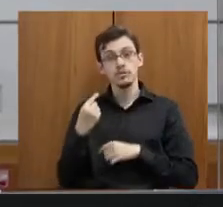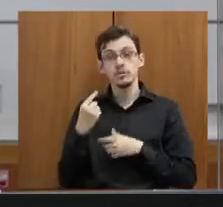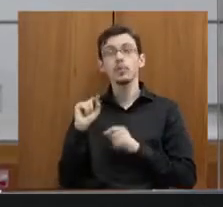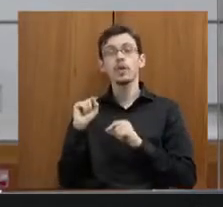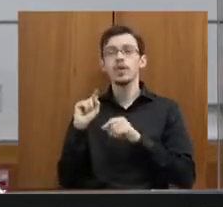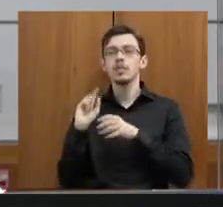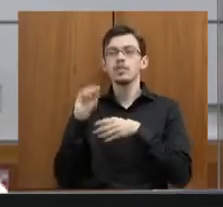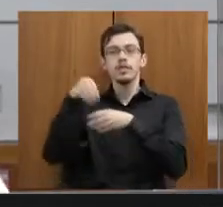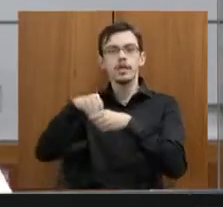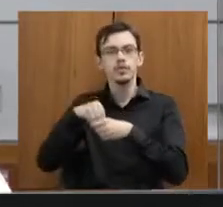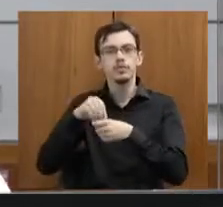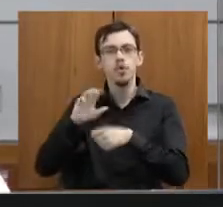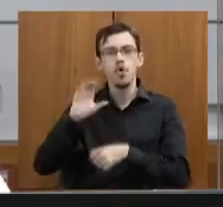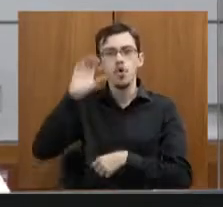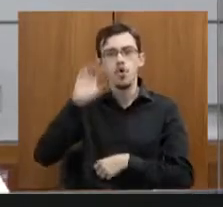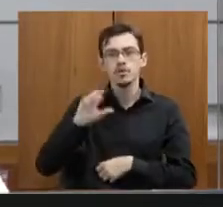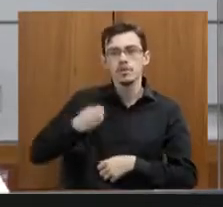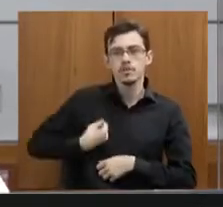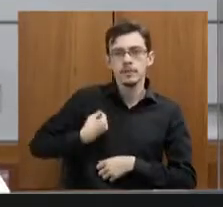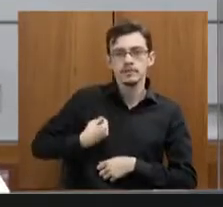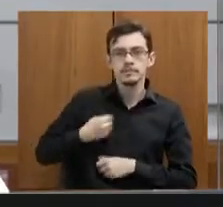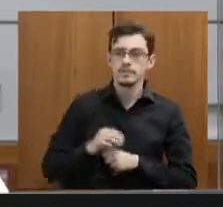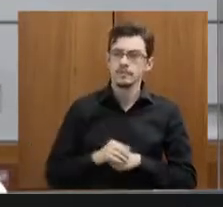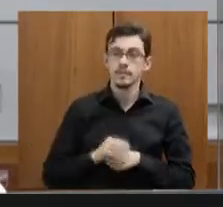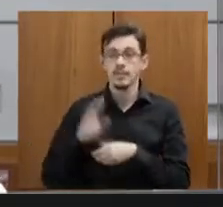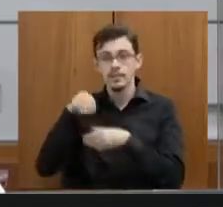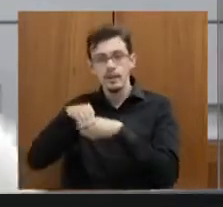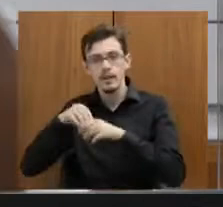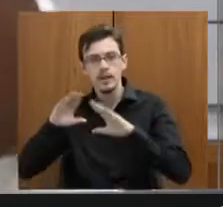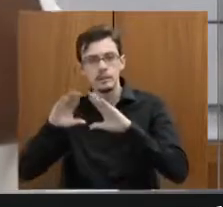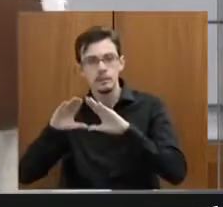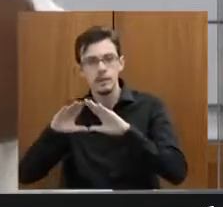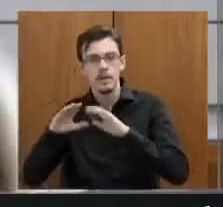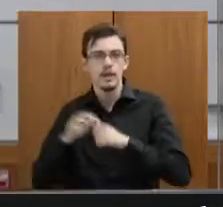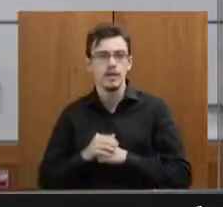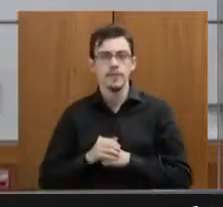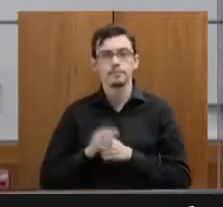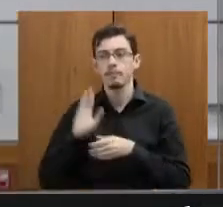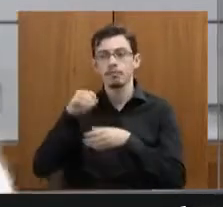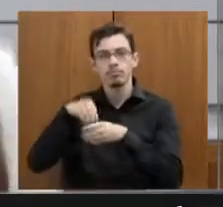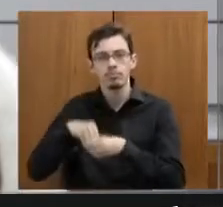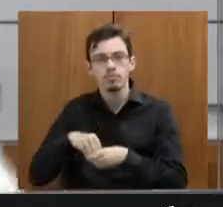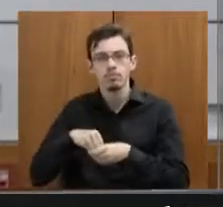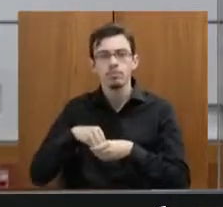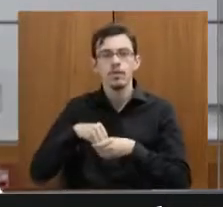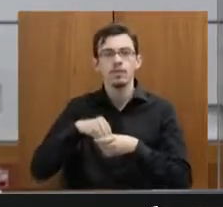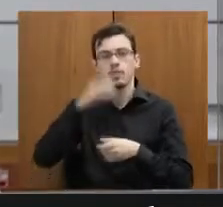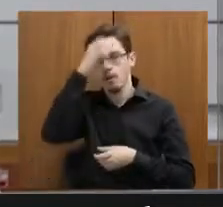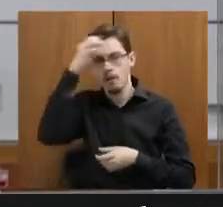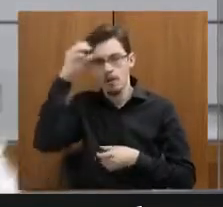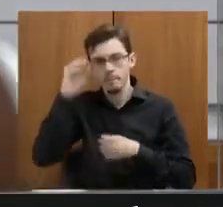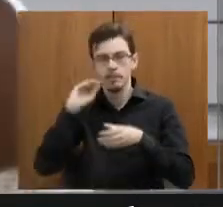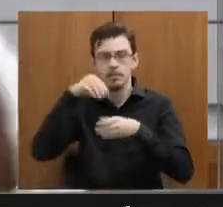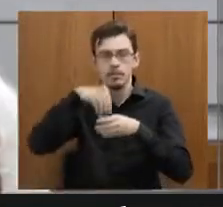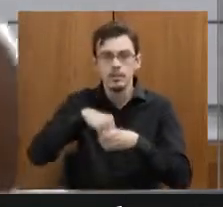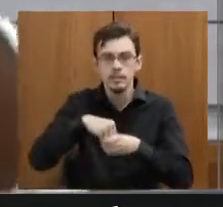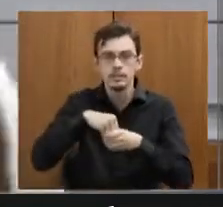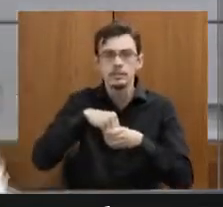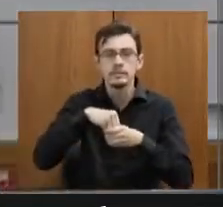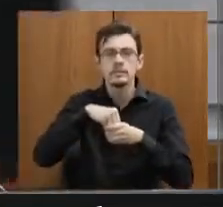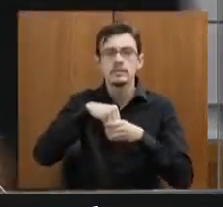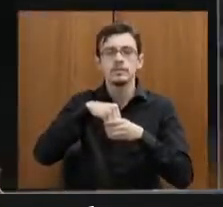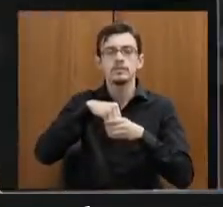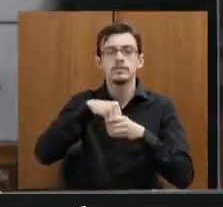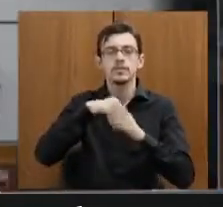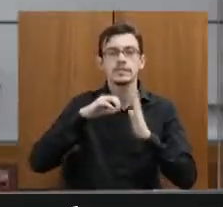conselhos né ocupando Assembleia Legislativa ocupando a câmera ocupando Senado ocupando